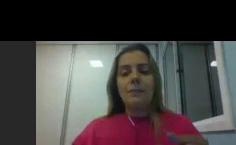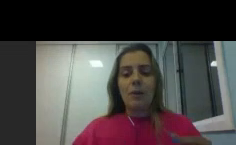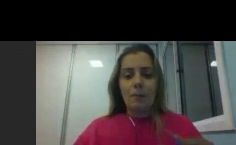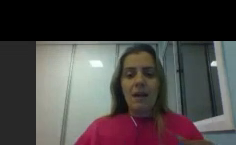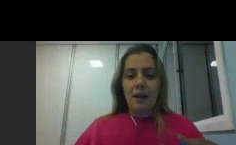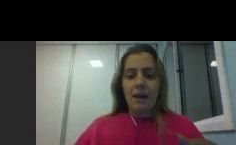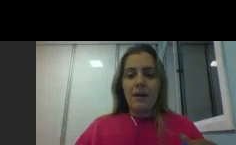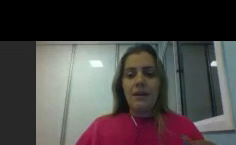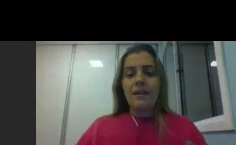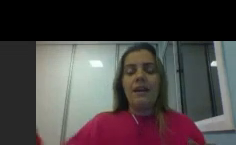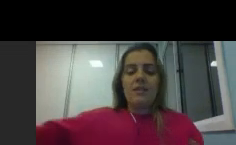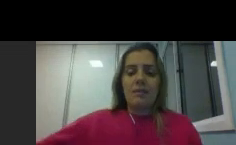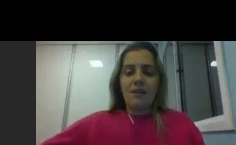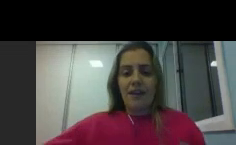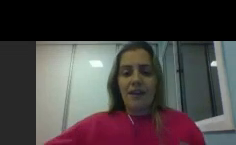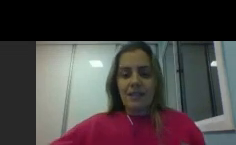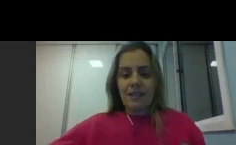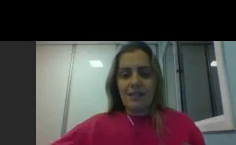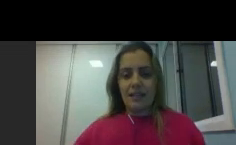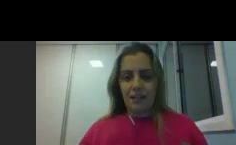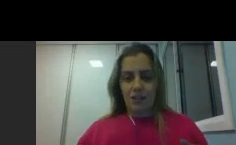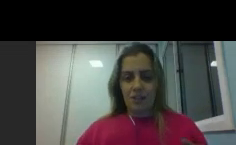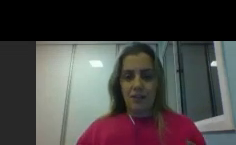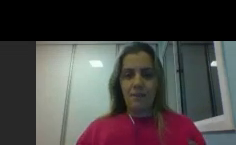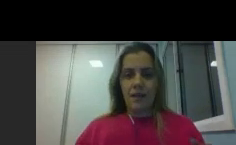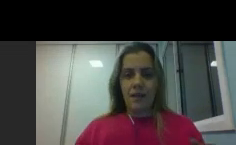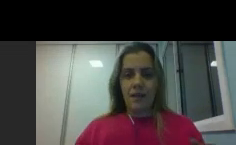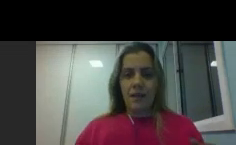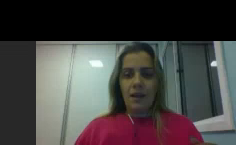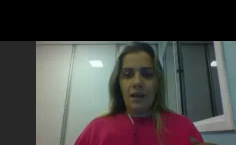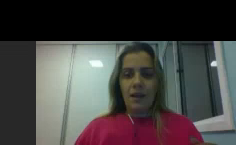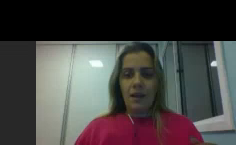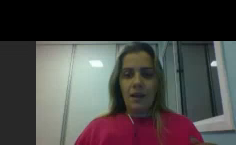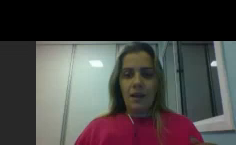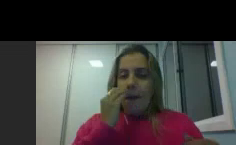é passada pelo pai e pela mãe, que aí você manifesta essa característica.